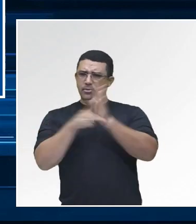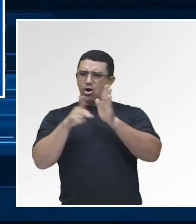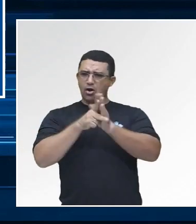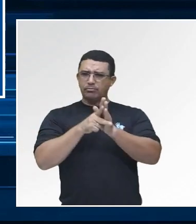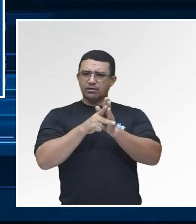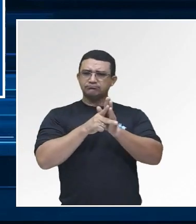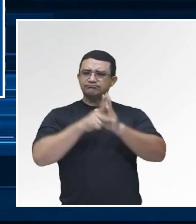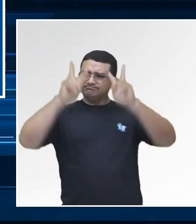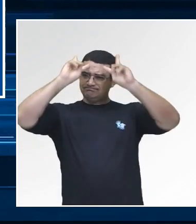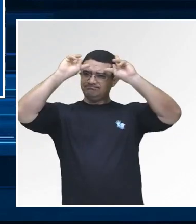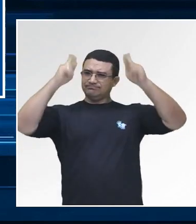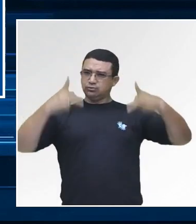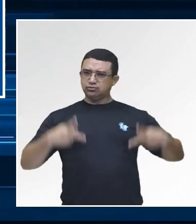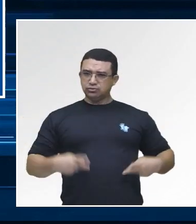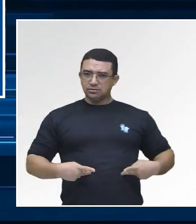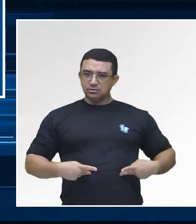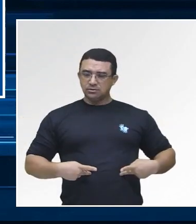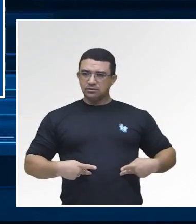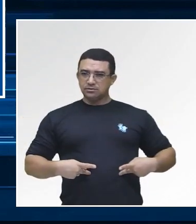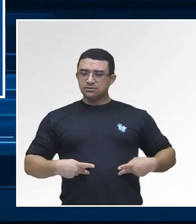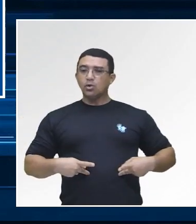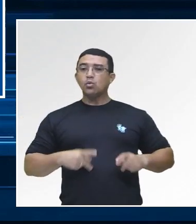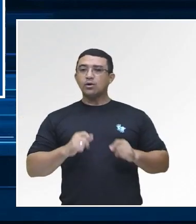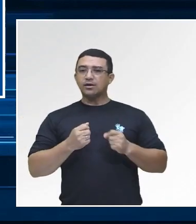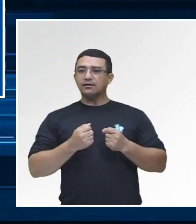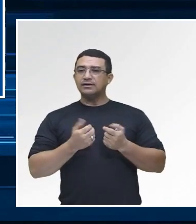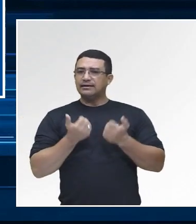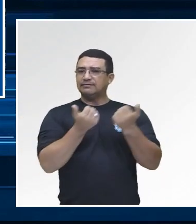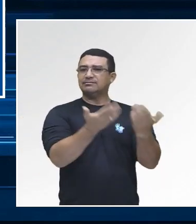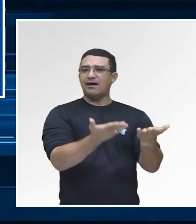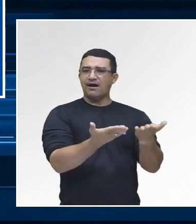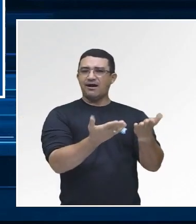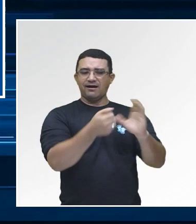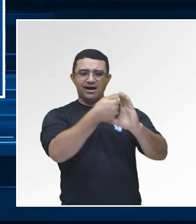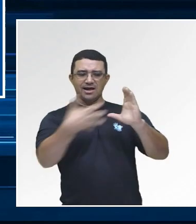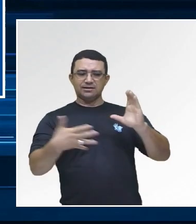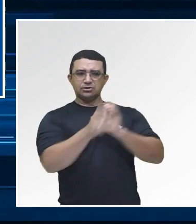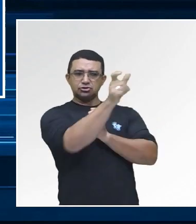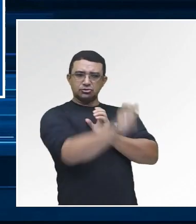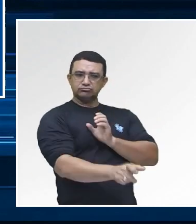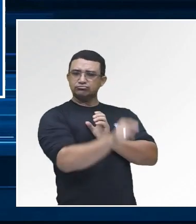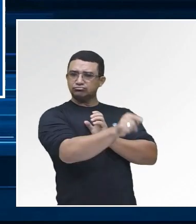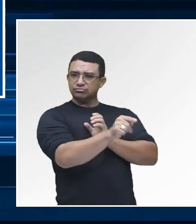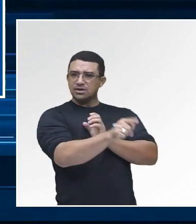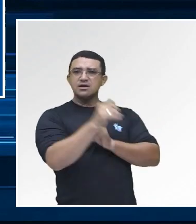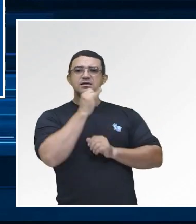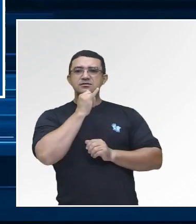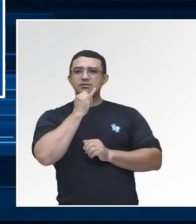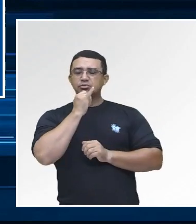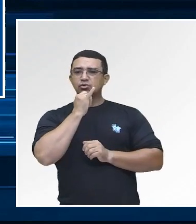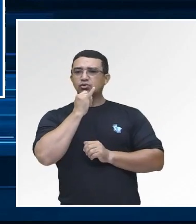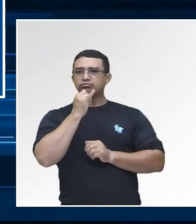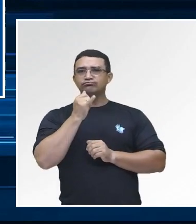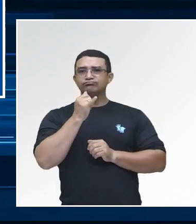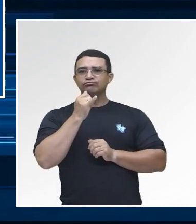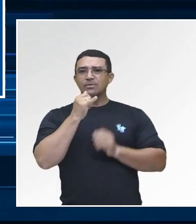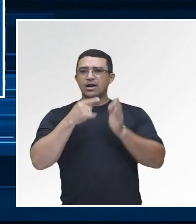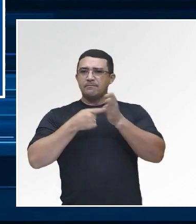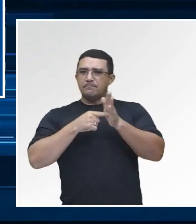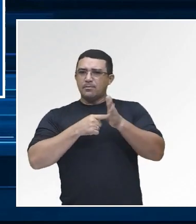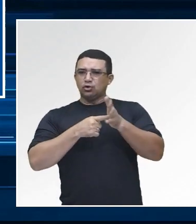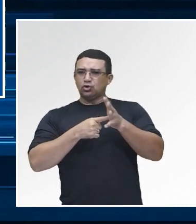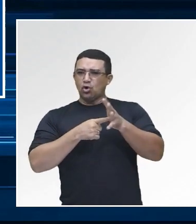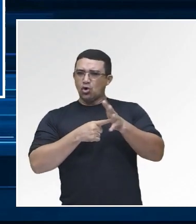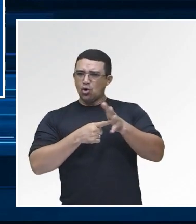seres inanimados, a seres que não têm vida, que é o exemplo aí, os motores